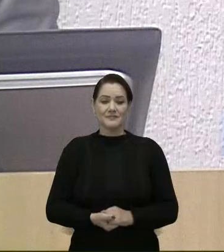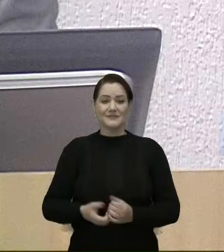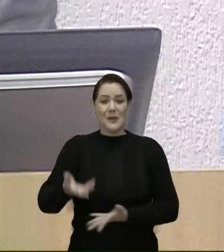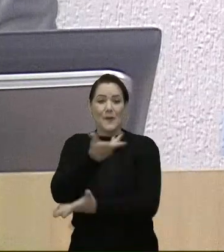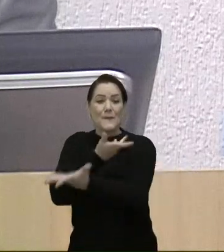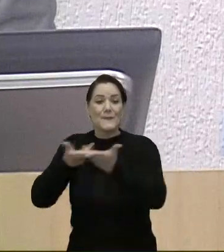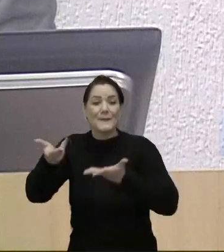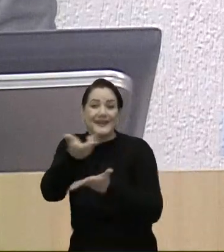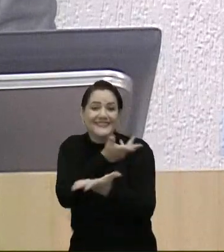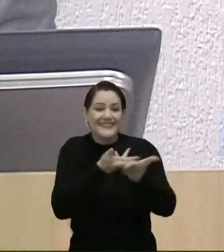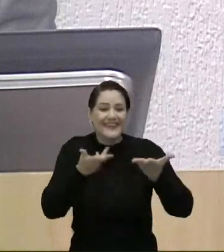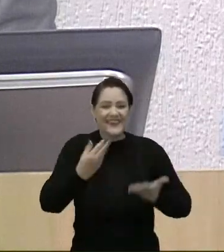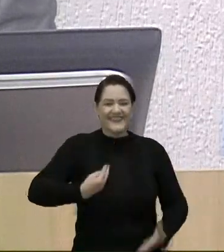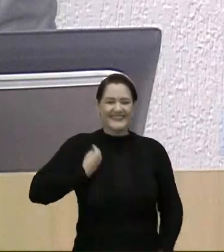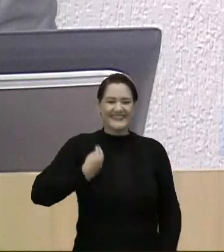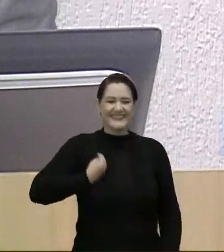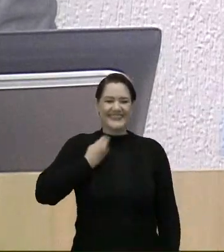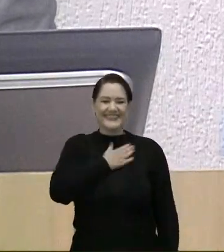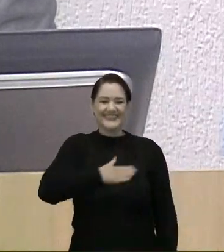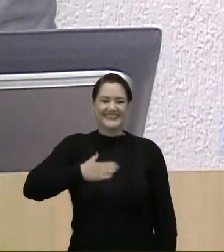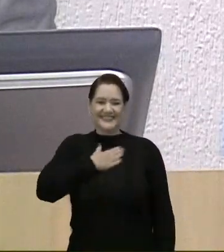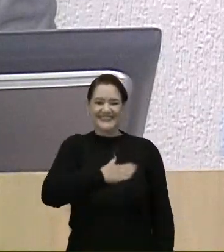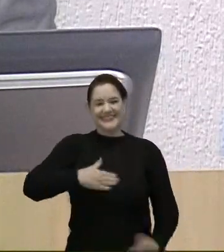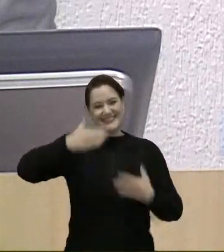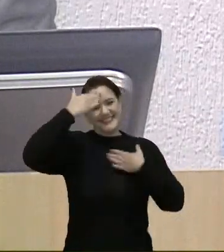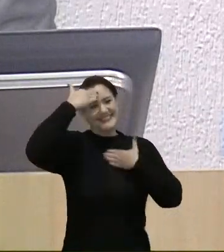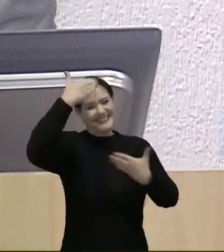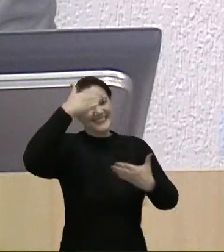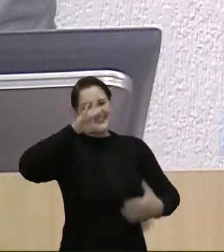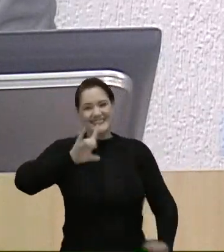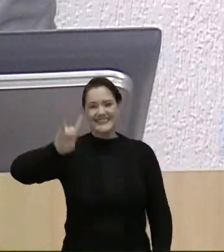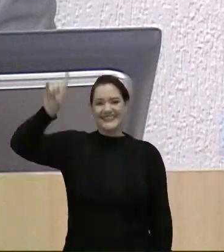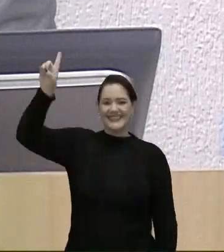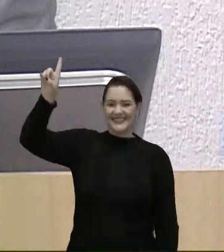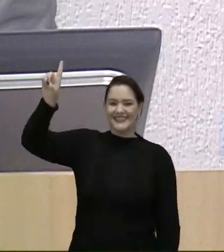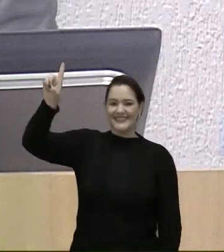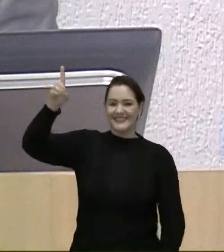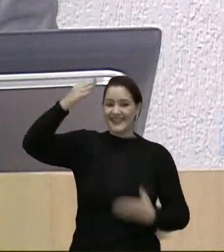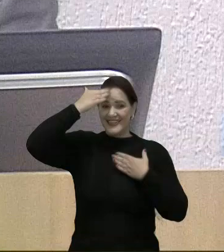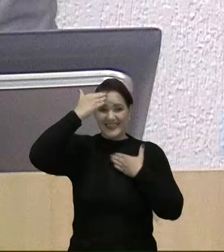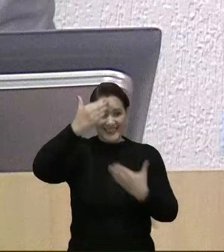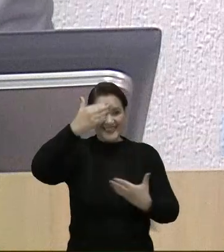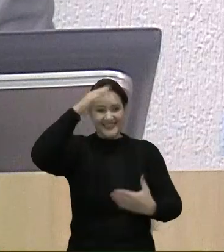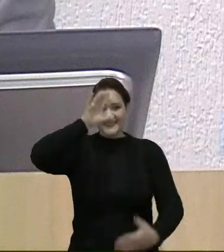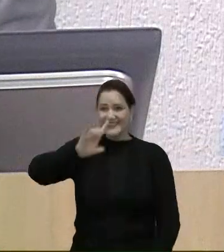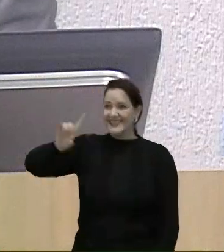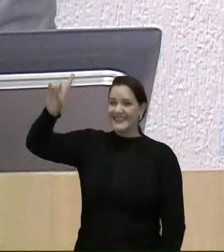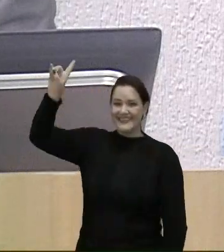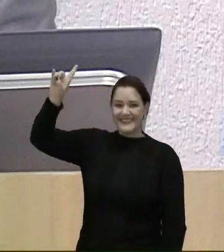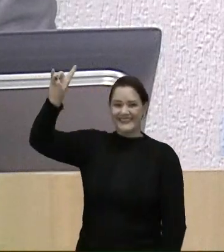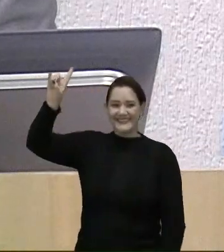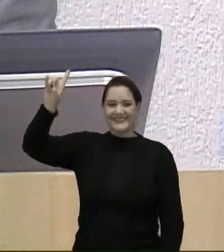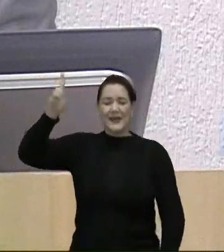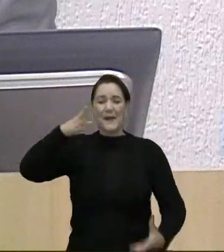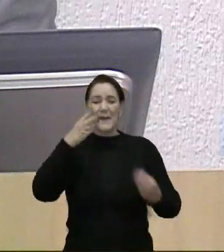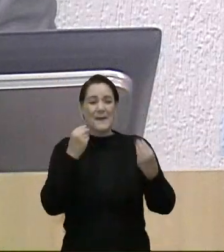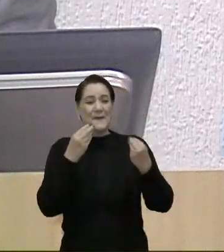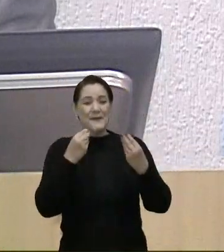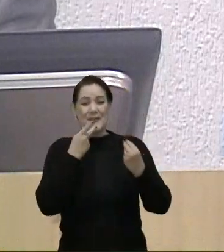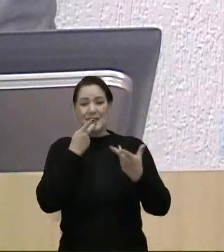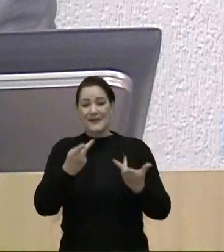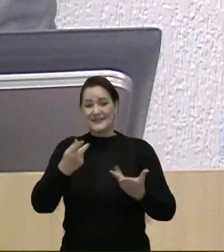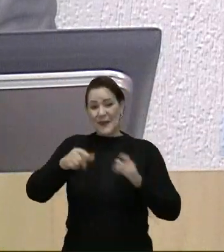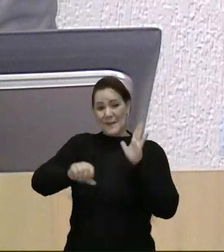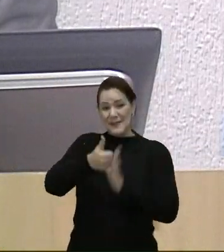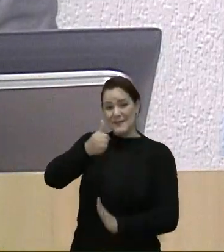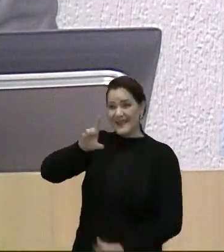vidas. Como é gostoso, né? Agradecer a Deus, agradecer a Deus. A gente viu quantas citações nós tivemos primeiro a